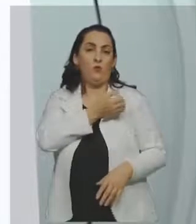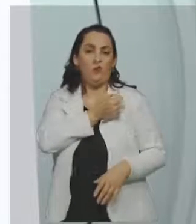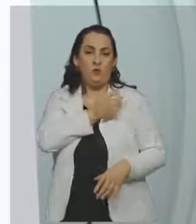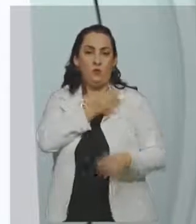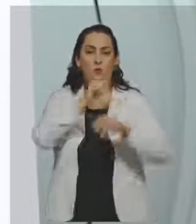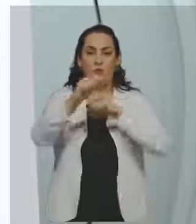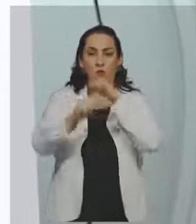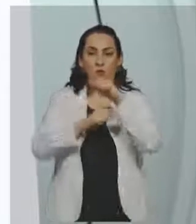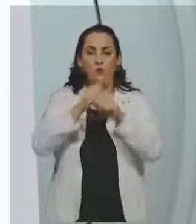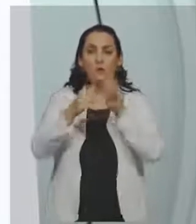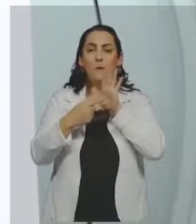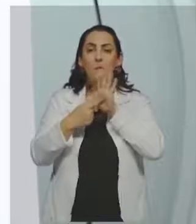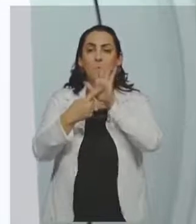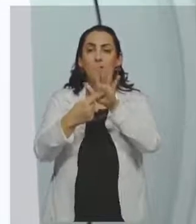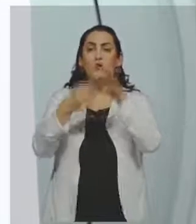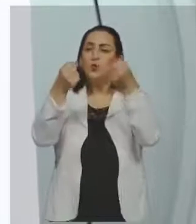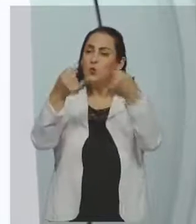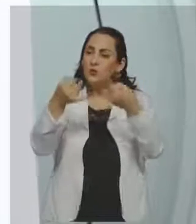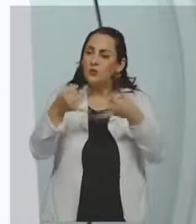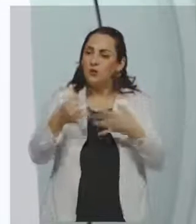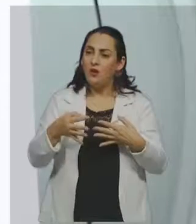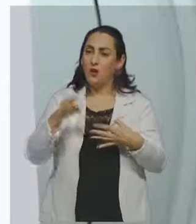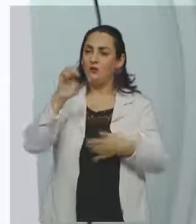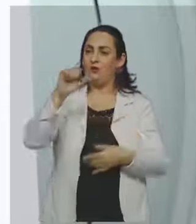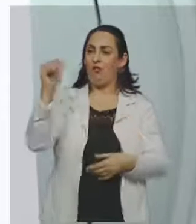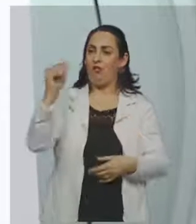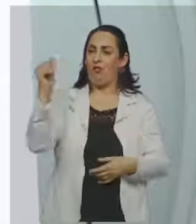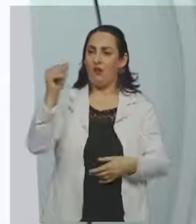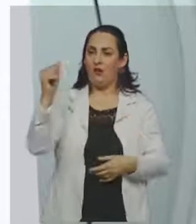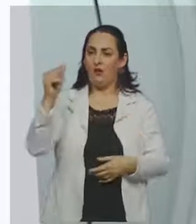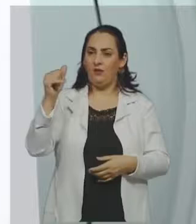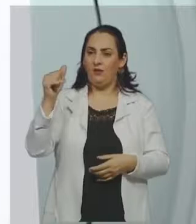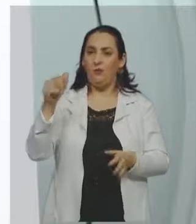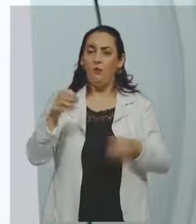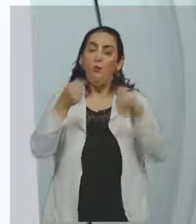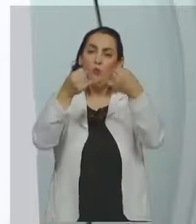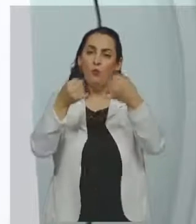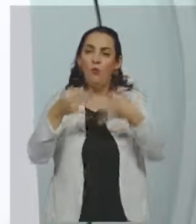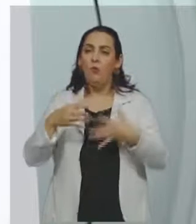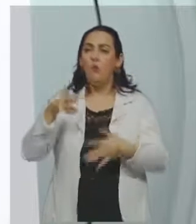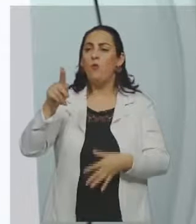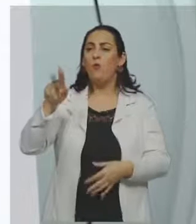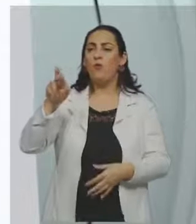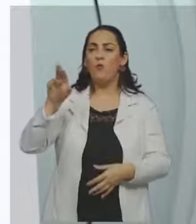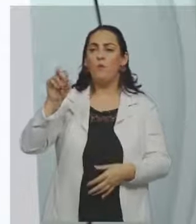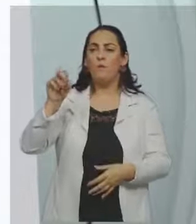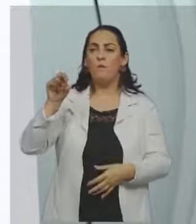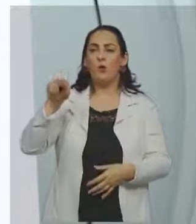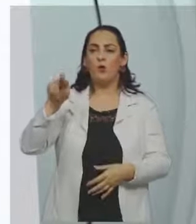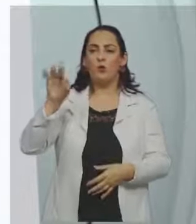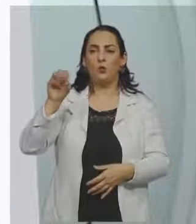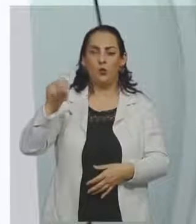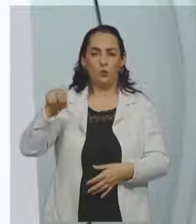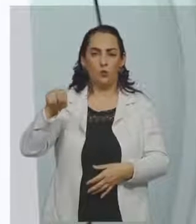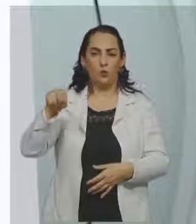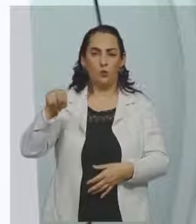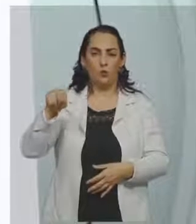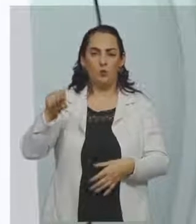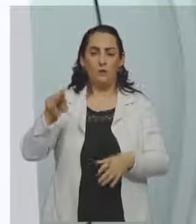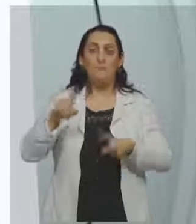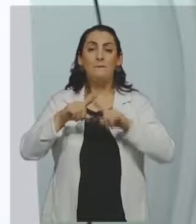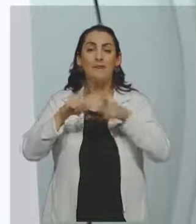o número de prótons quanto o número de elétrons, desde que esse átomo estivesse neutro. Como ele tem um excesso de